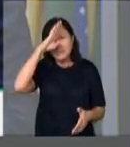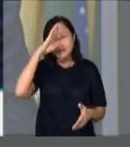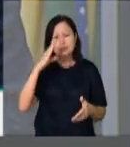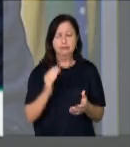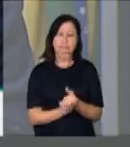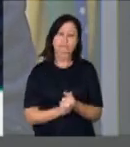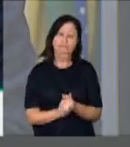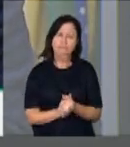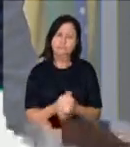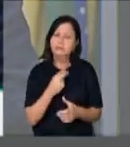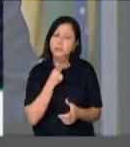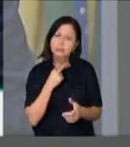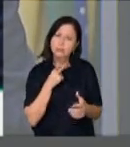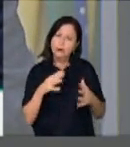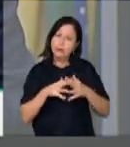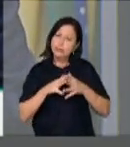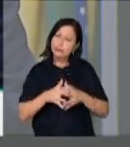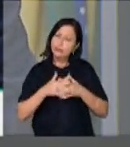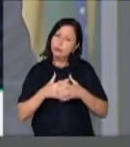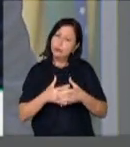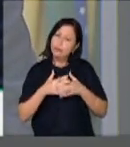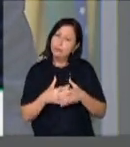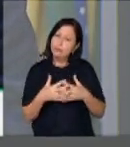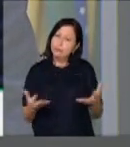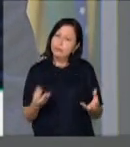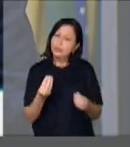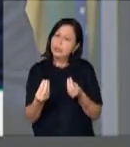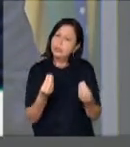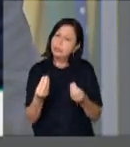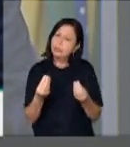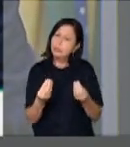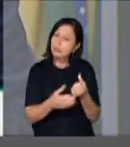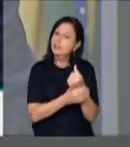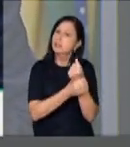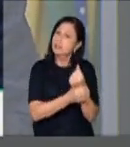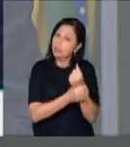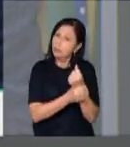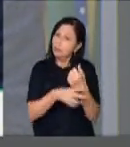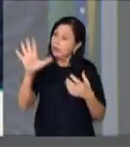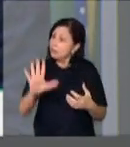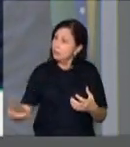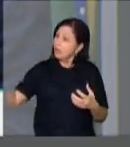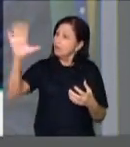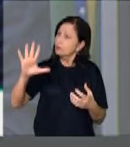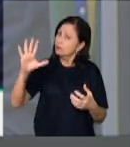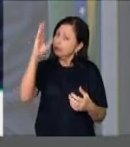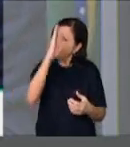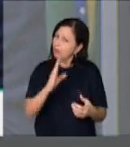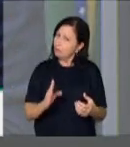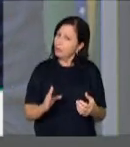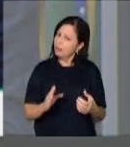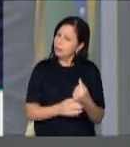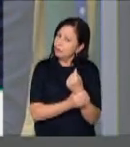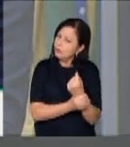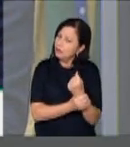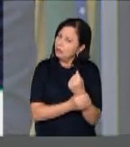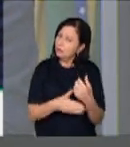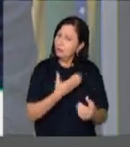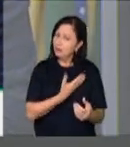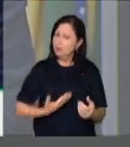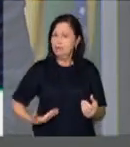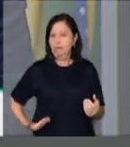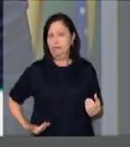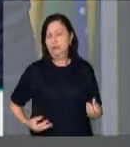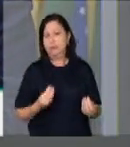confundir segurança nacional com segurança pública eu quero que você